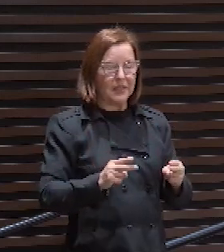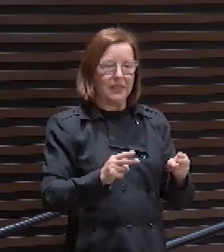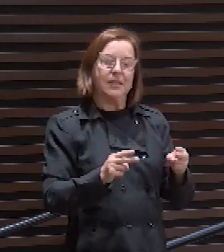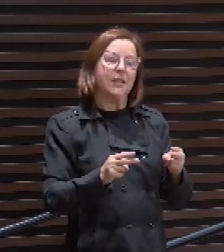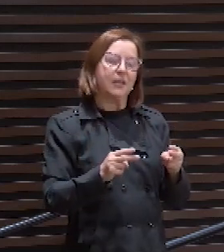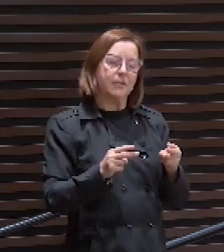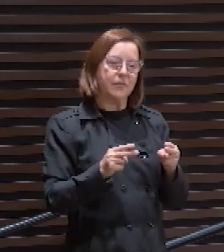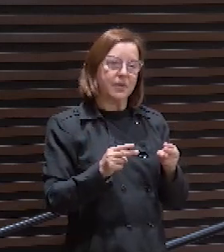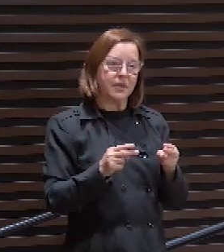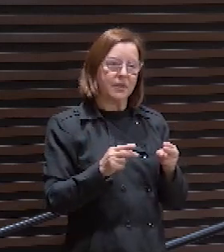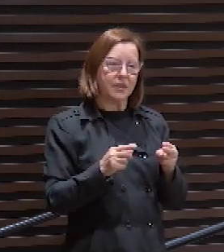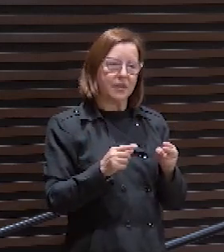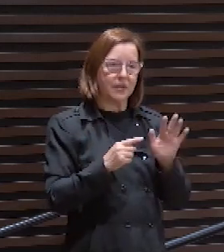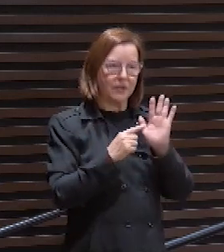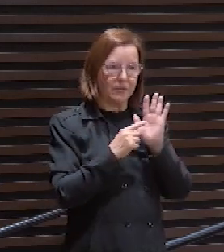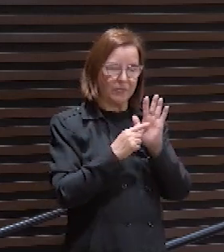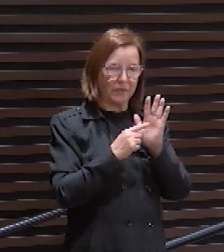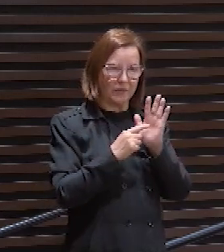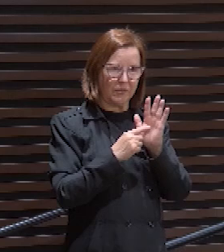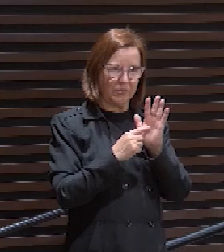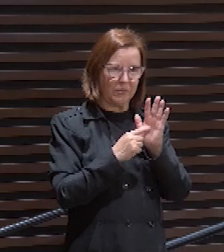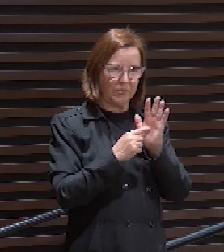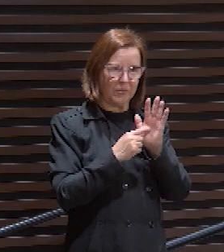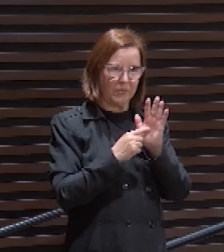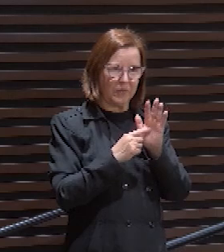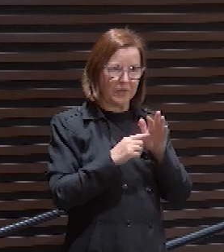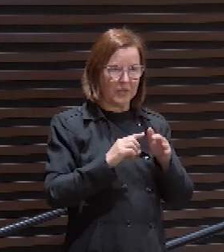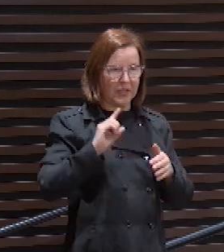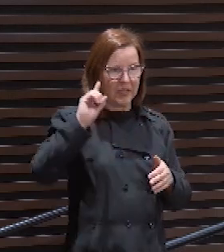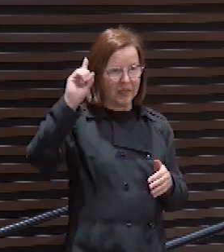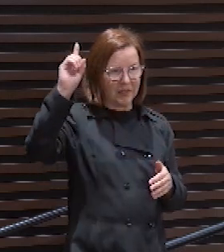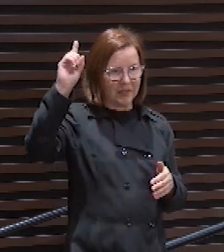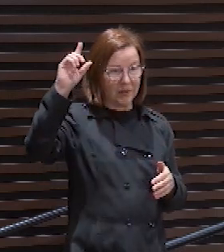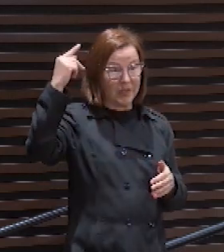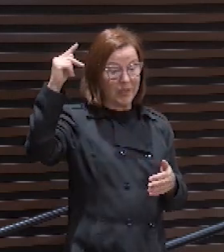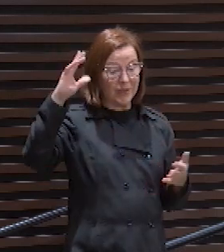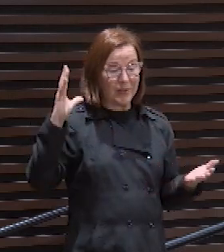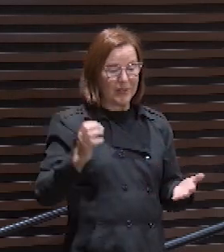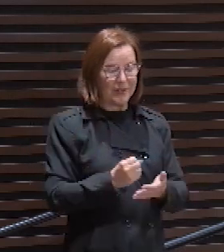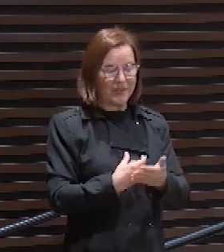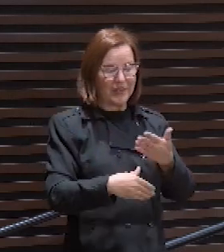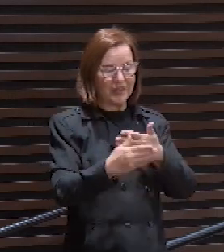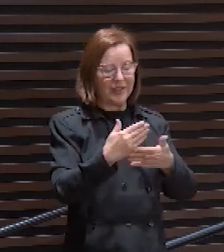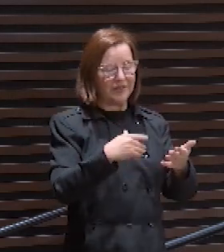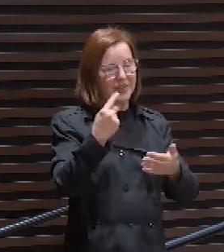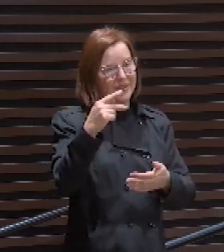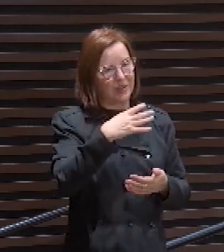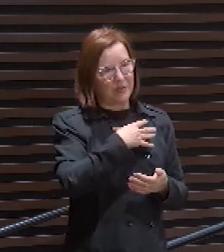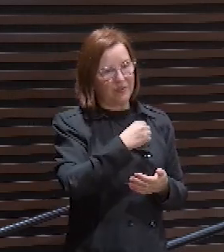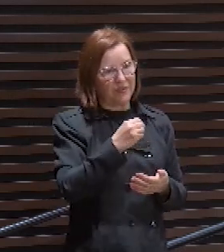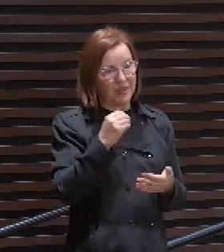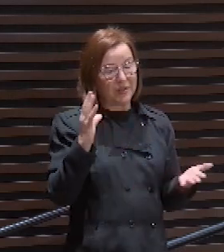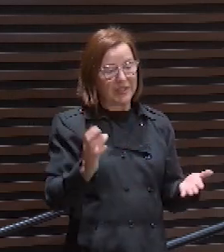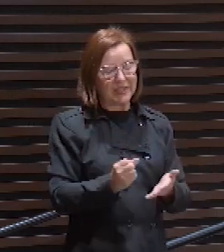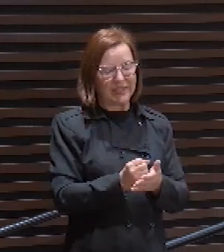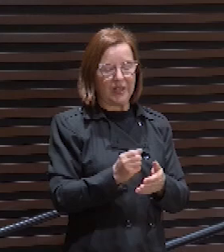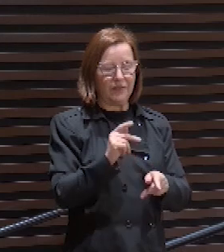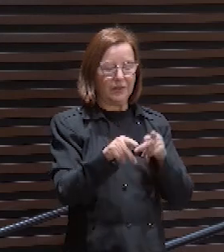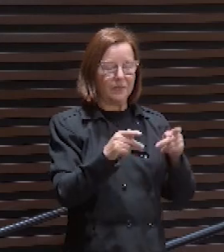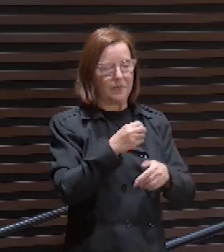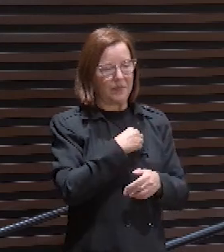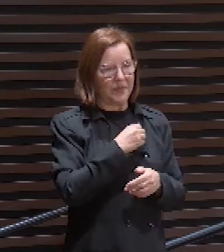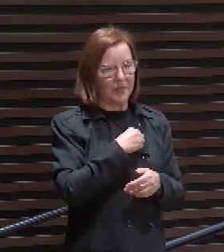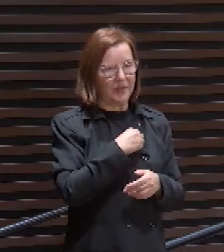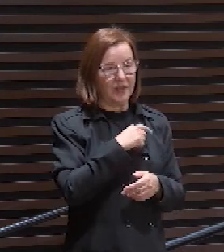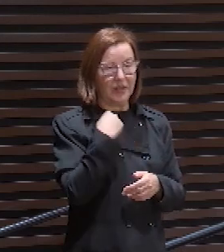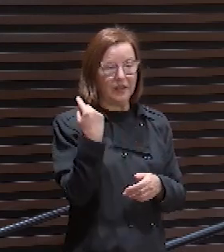aponta para Deus e a sua salvação através do seu Filho, que salva pecadores, a gente